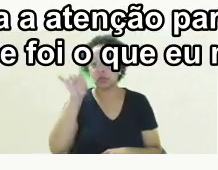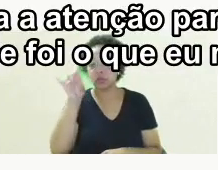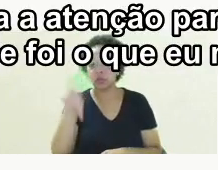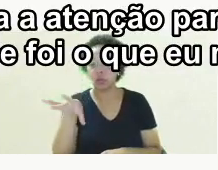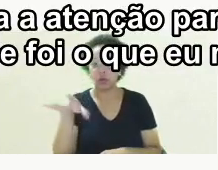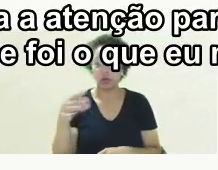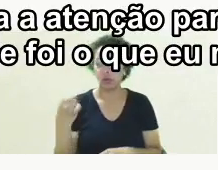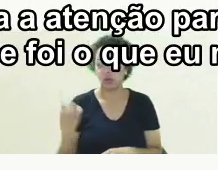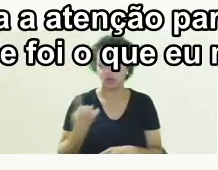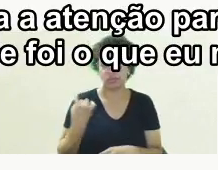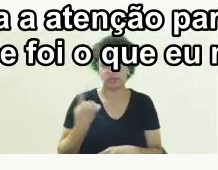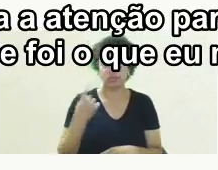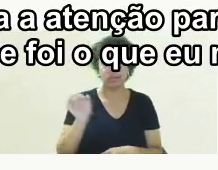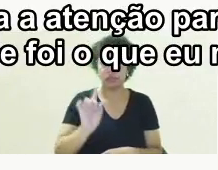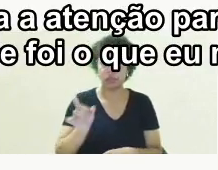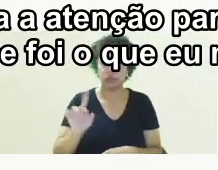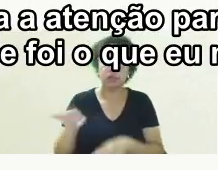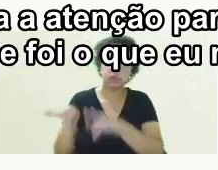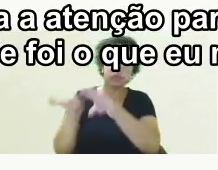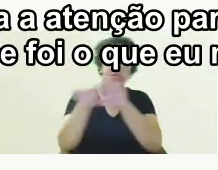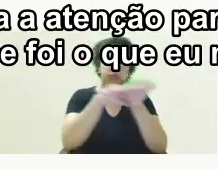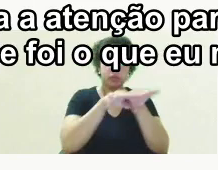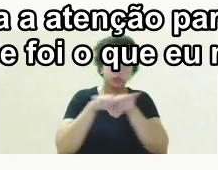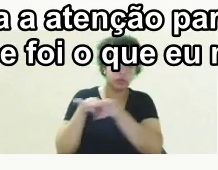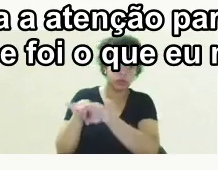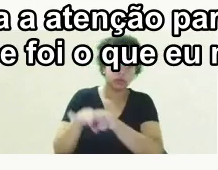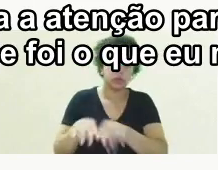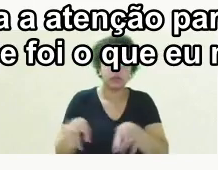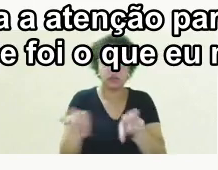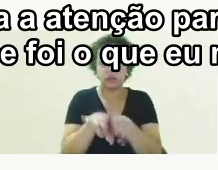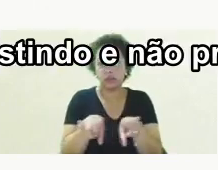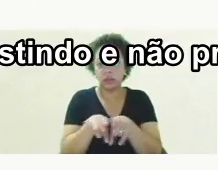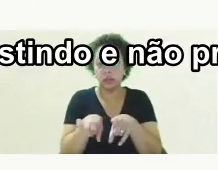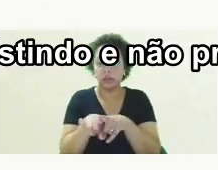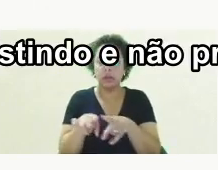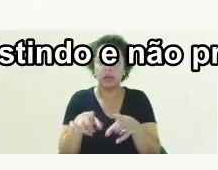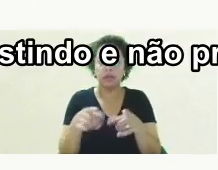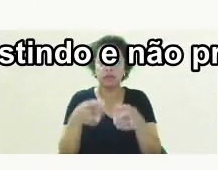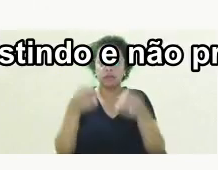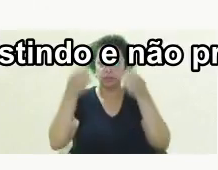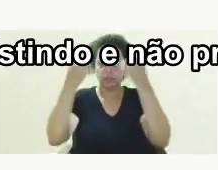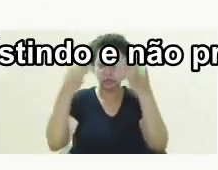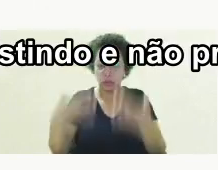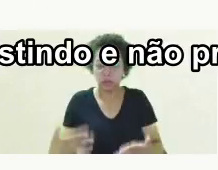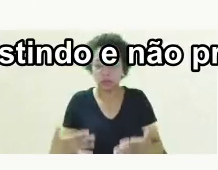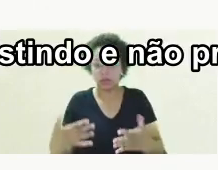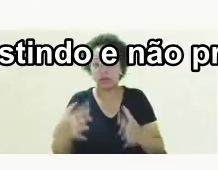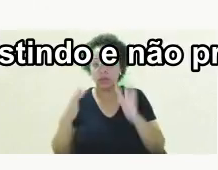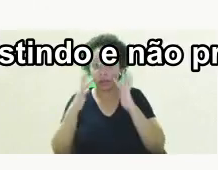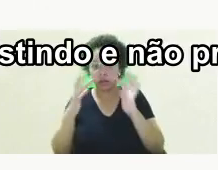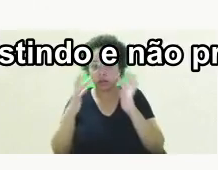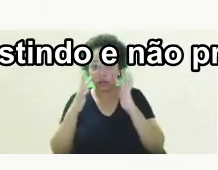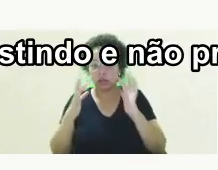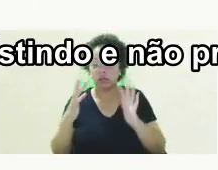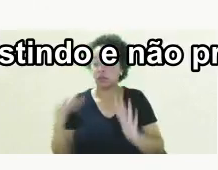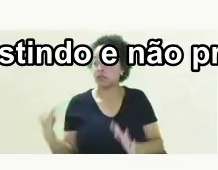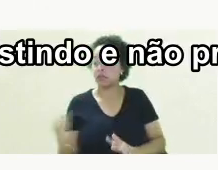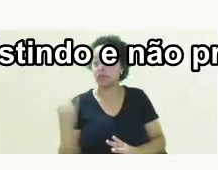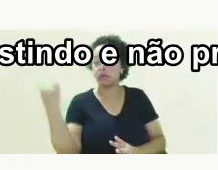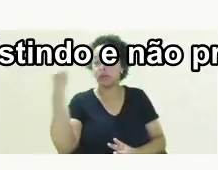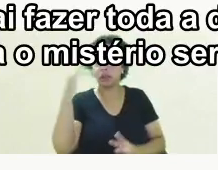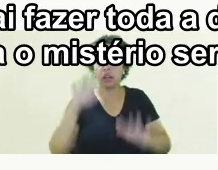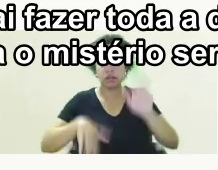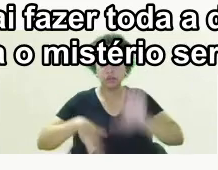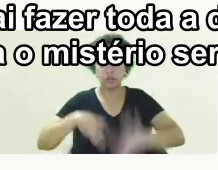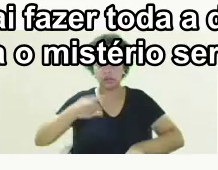igualitária. Também direciona a atenção para os pontos importantes, que foi o que eu mencionei. Por exemplo, se eu estiver assistindo e não prestei atenção